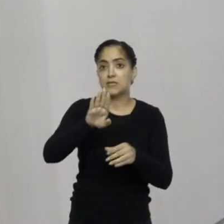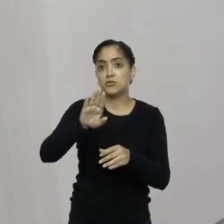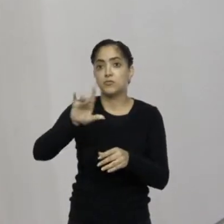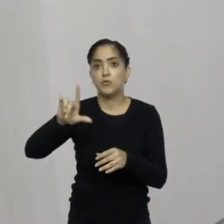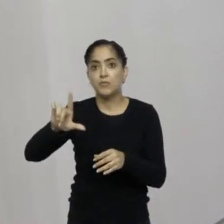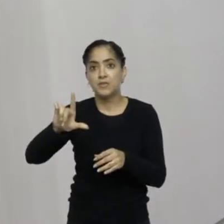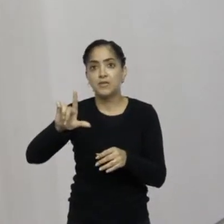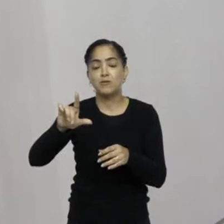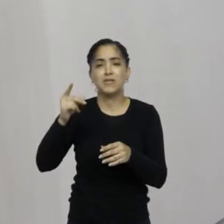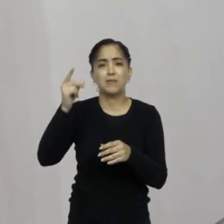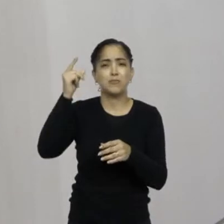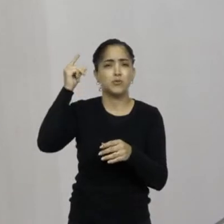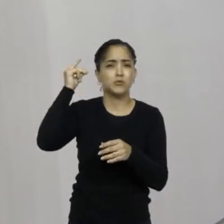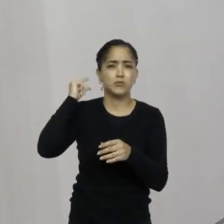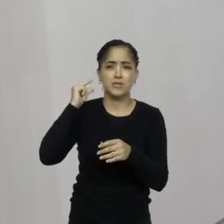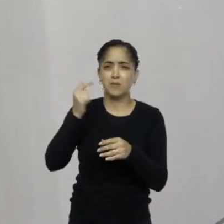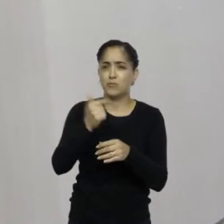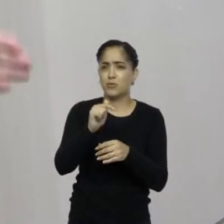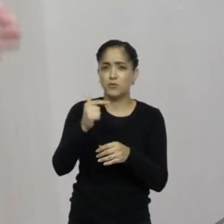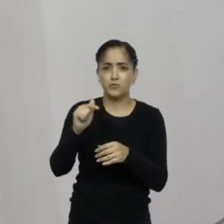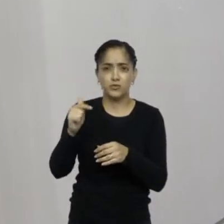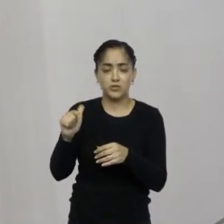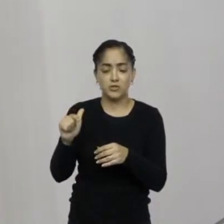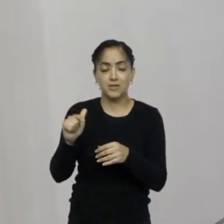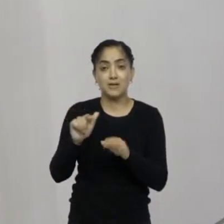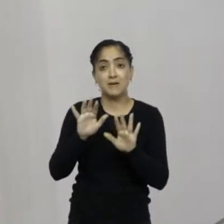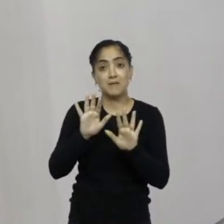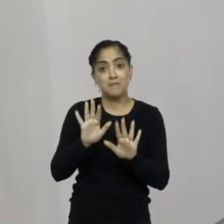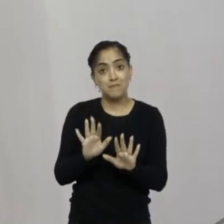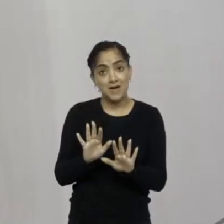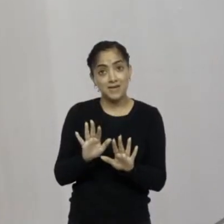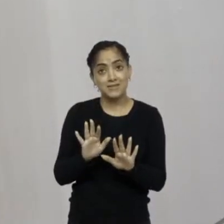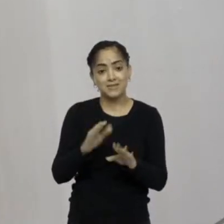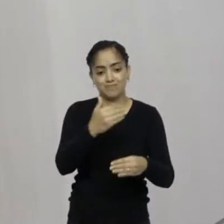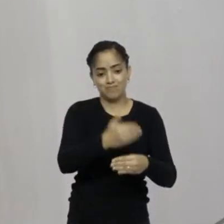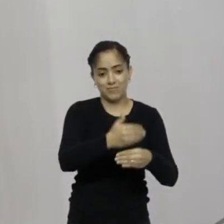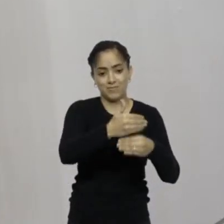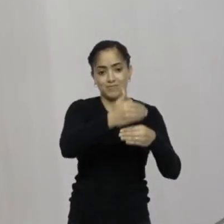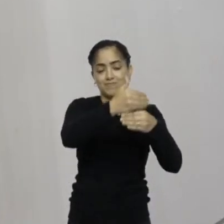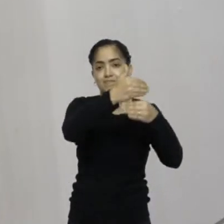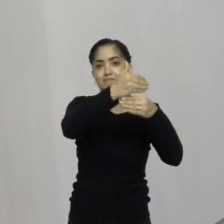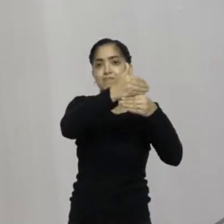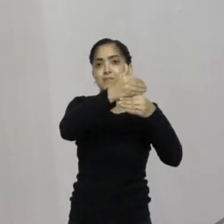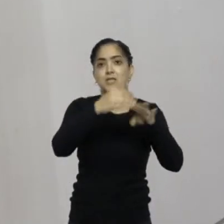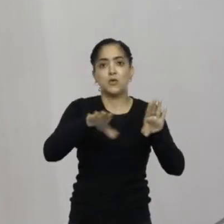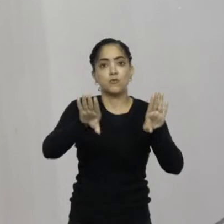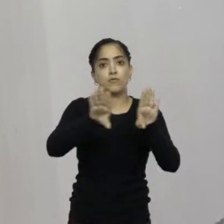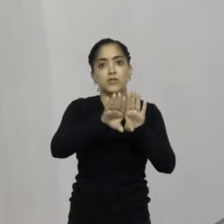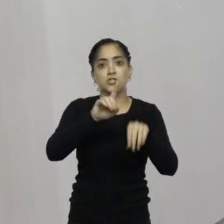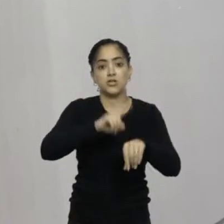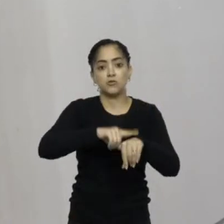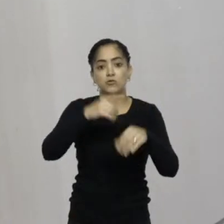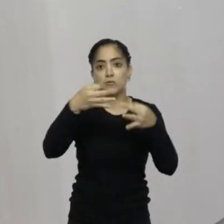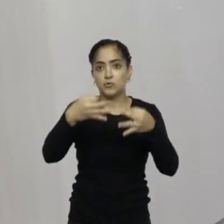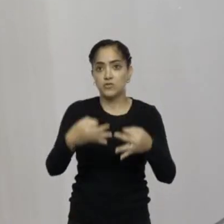tinha mais enchente em Blumenau, só pelo fato da barragem não ser operada, por um